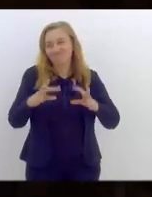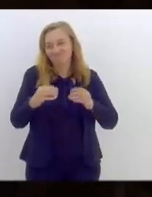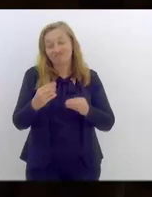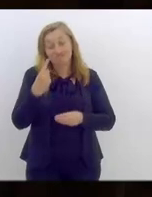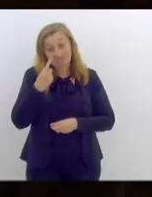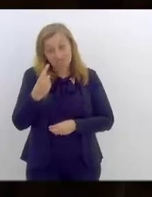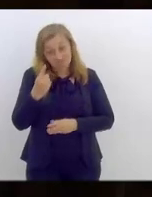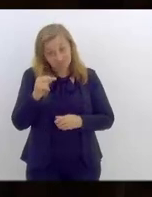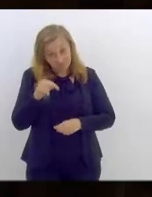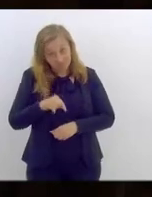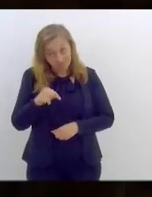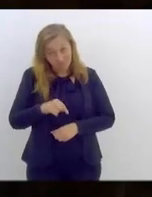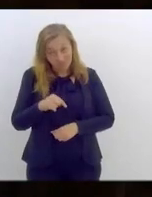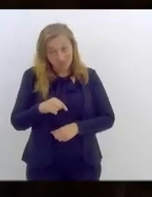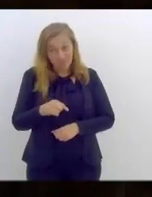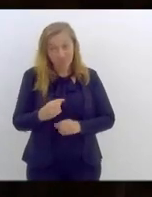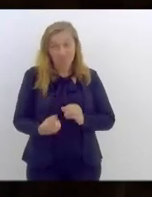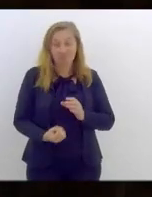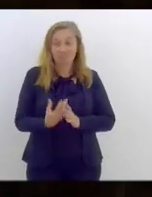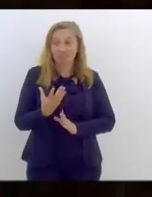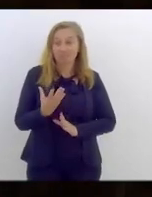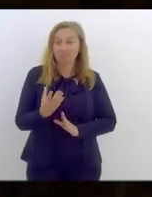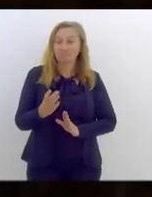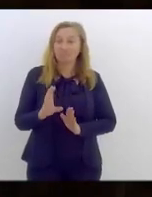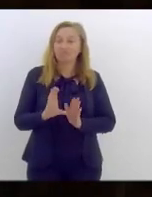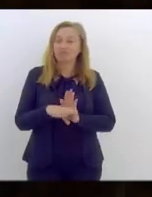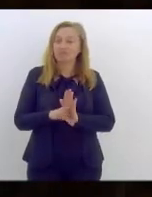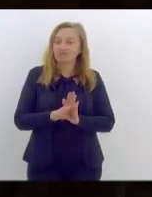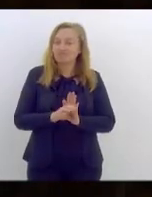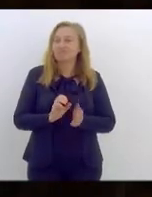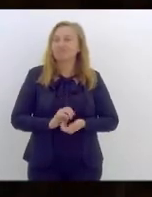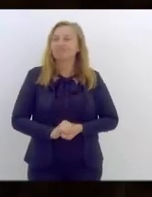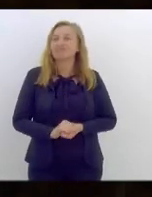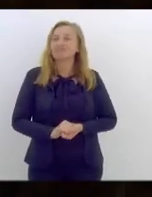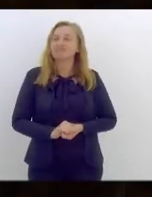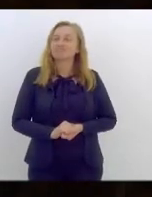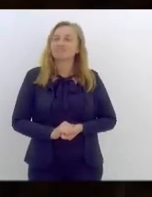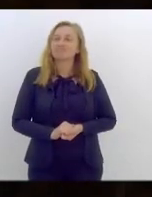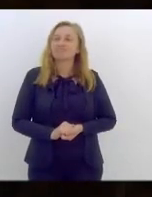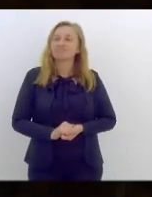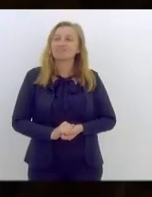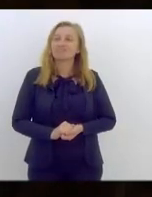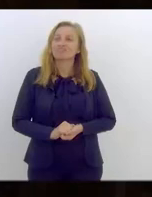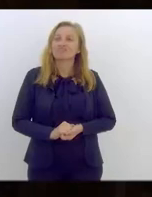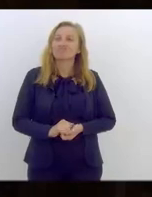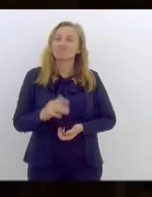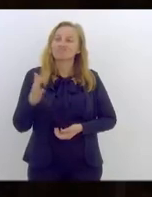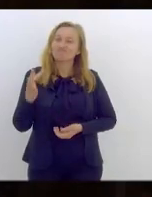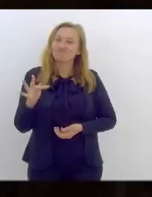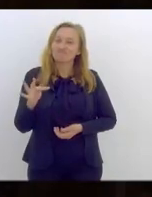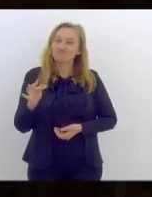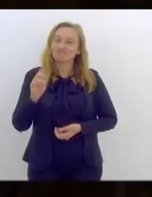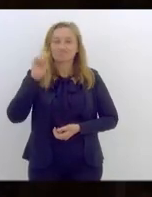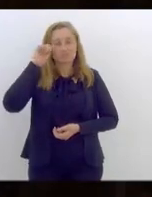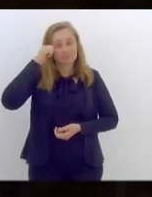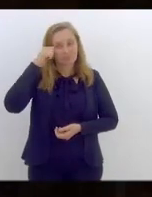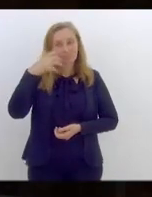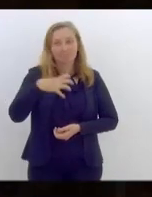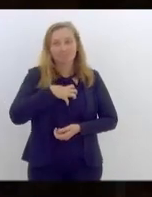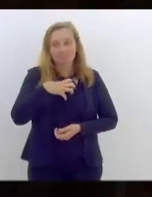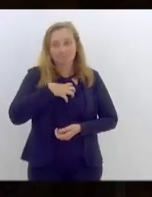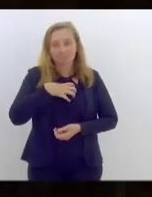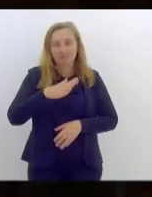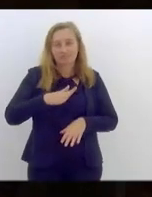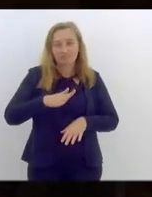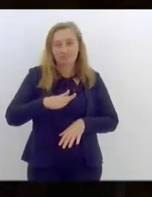vimos aqui, eu sou autora do conceito, livro Conceito de Dororidade, e a nossa dor é preta, a dor é de quem sente, não há dor maior